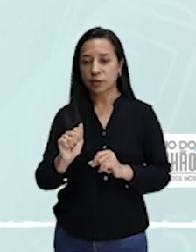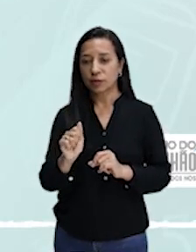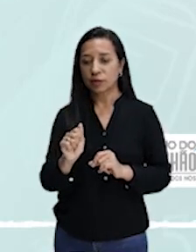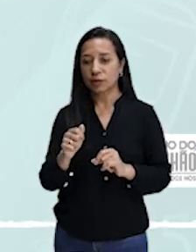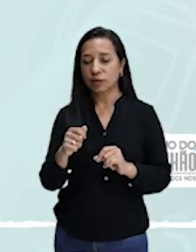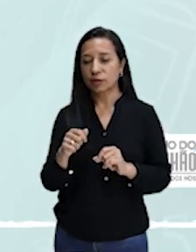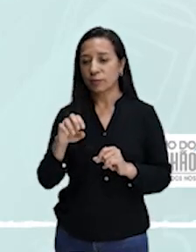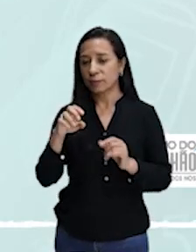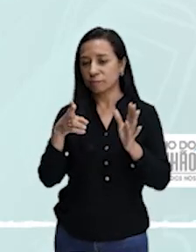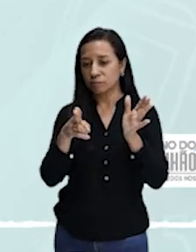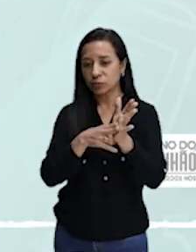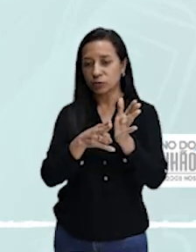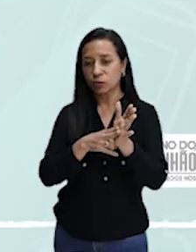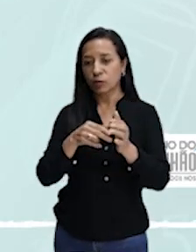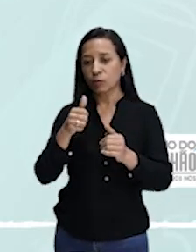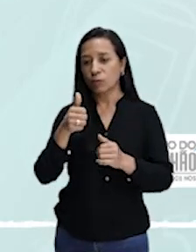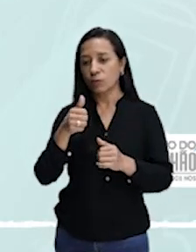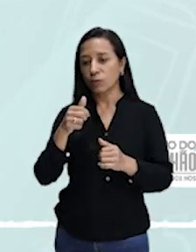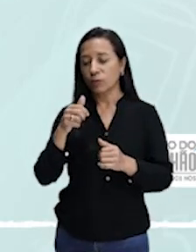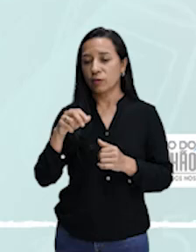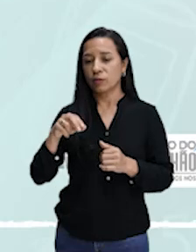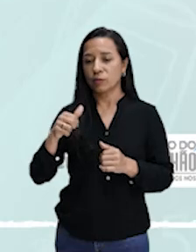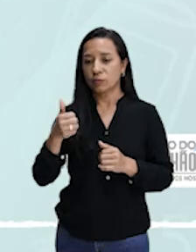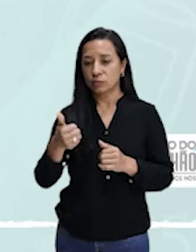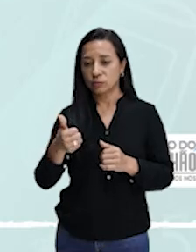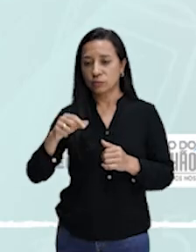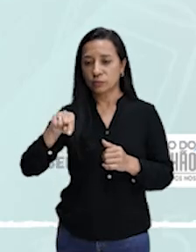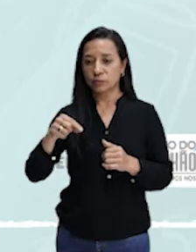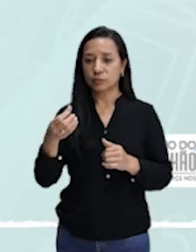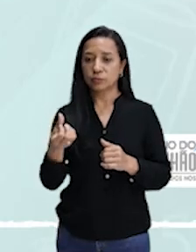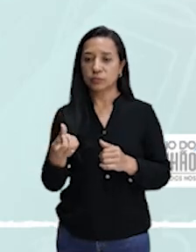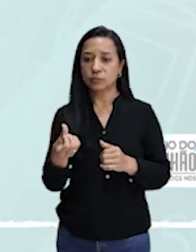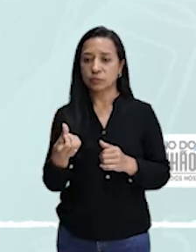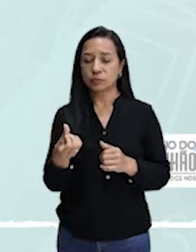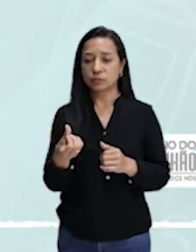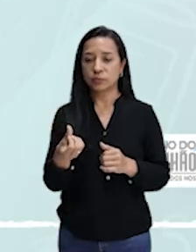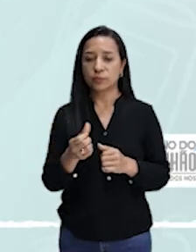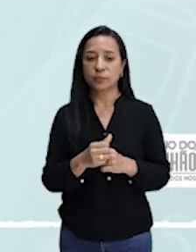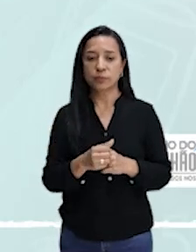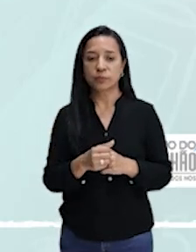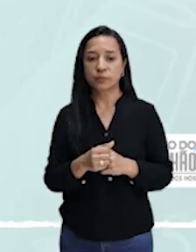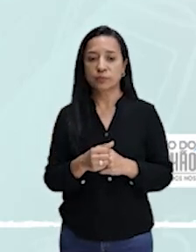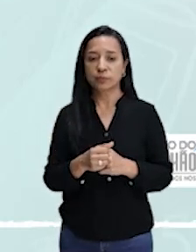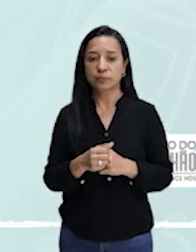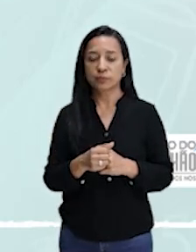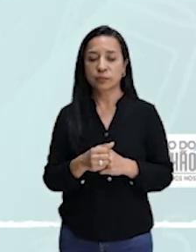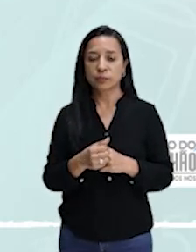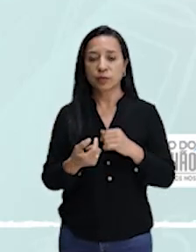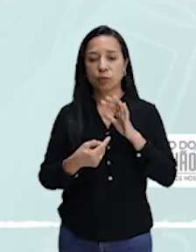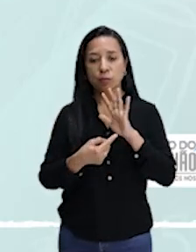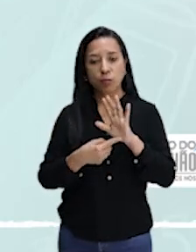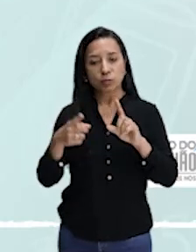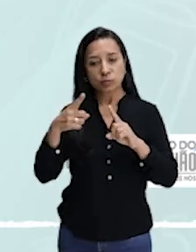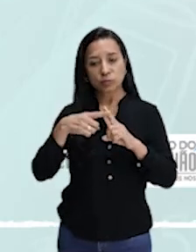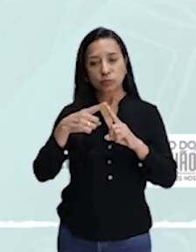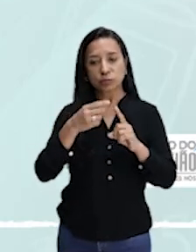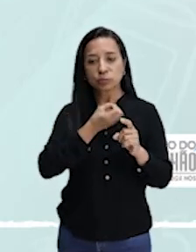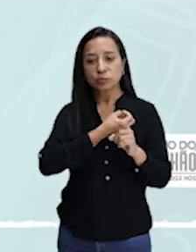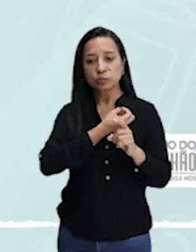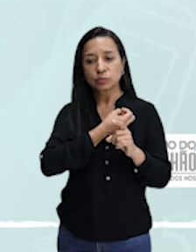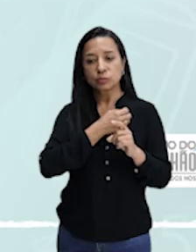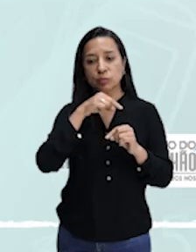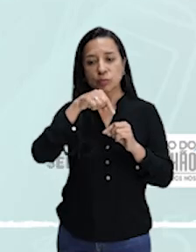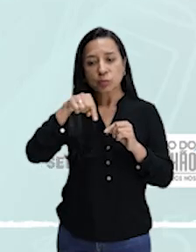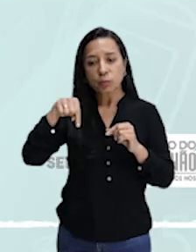10 elevado a menos 19 Colombo determine o tipo e o número de partículas